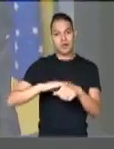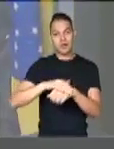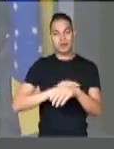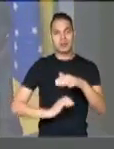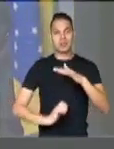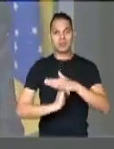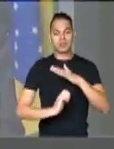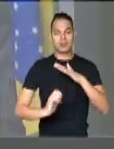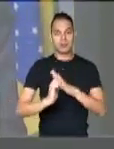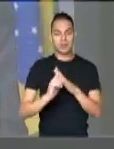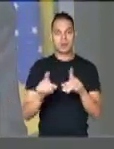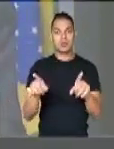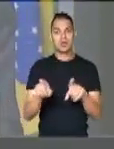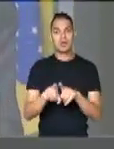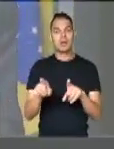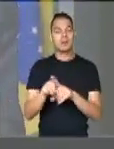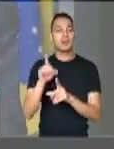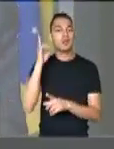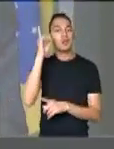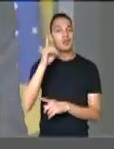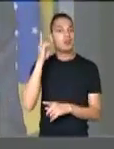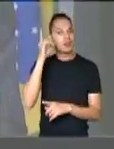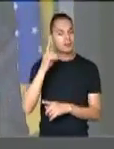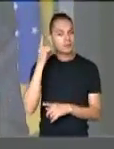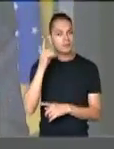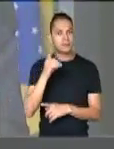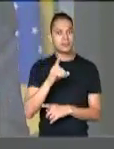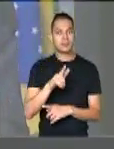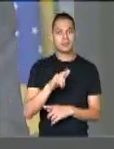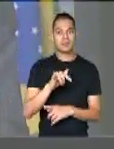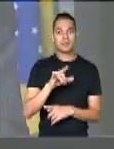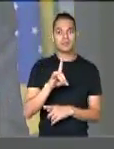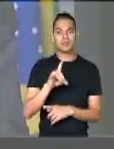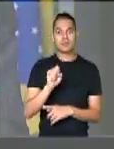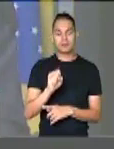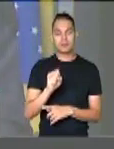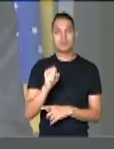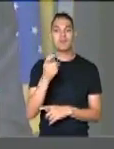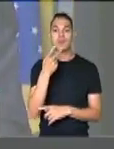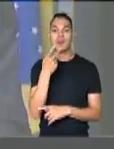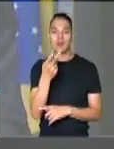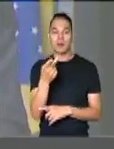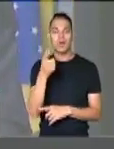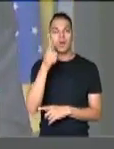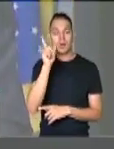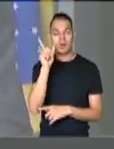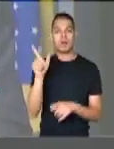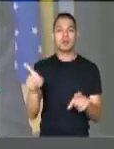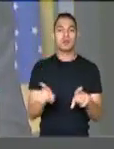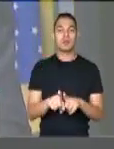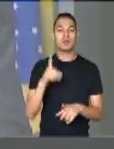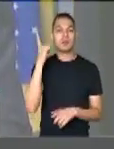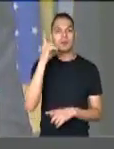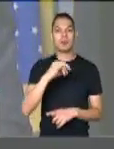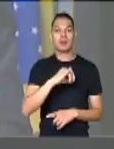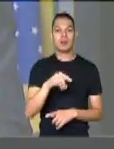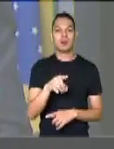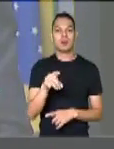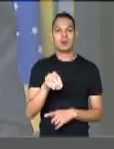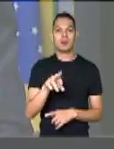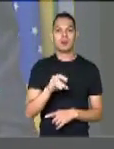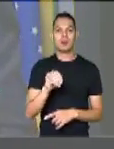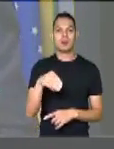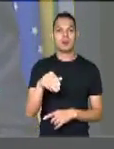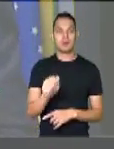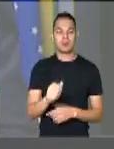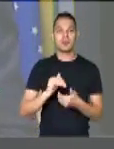e com deputados, e a pedido da deputada Alice da Mata, ela estava aqui também o deputado João Roma, quero aqui